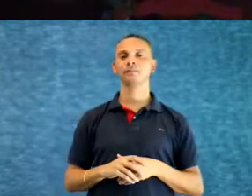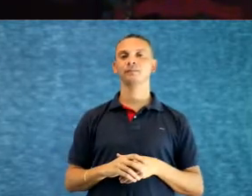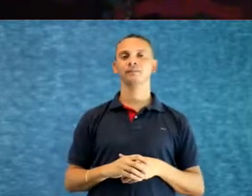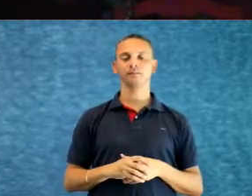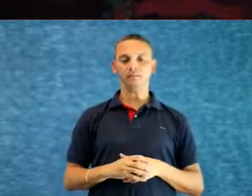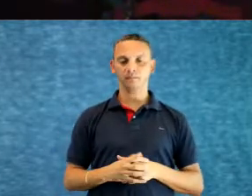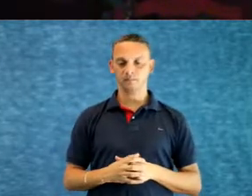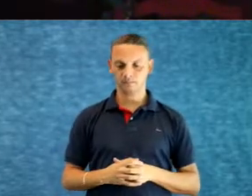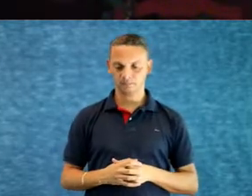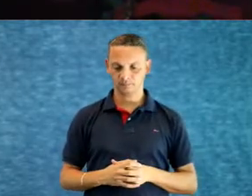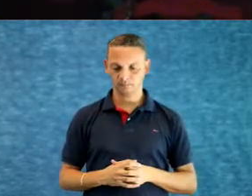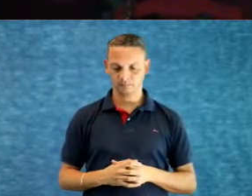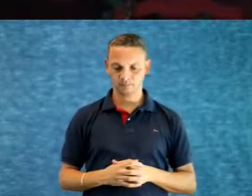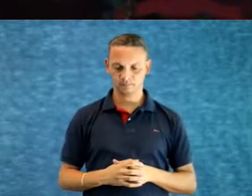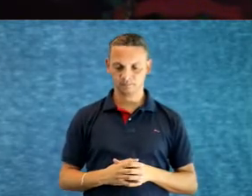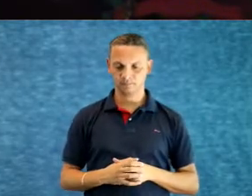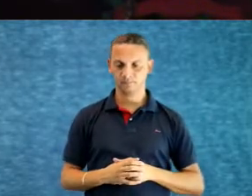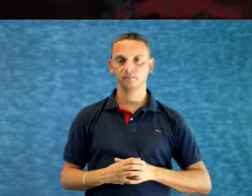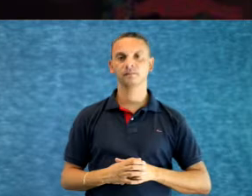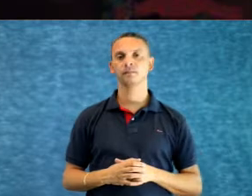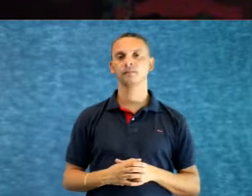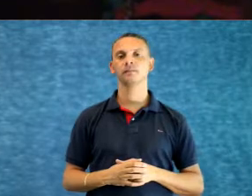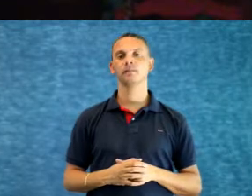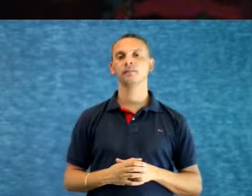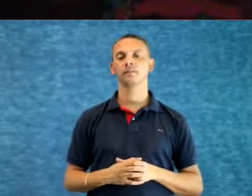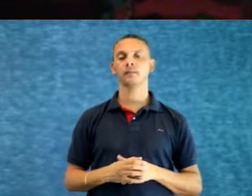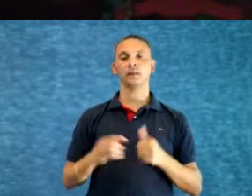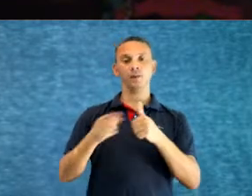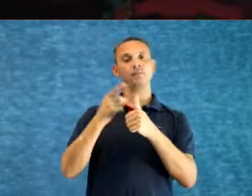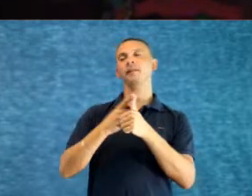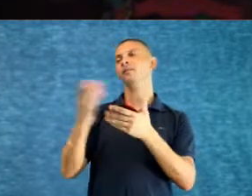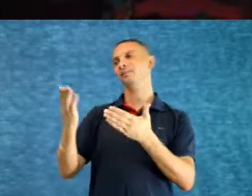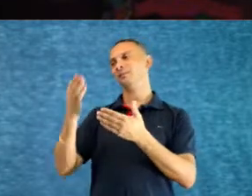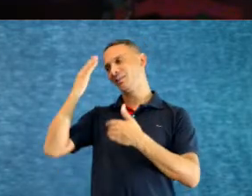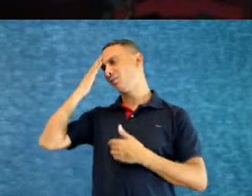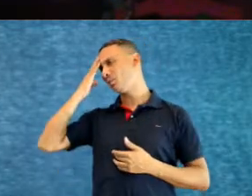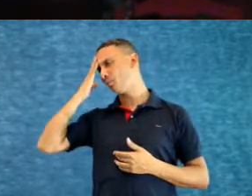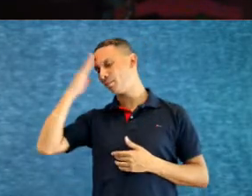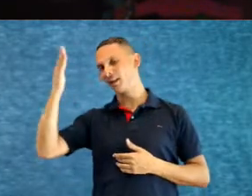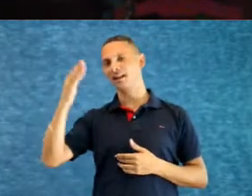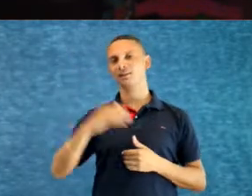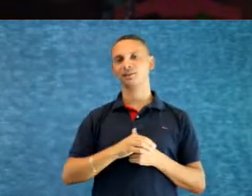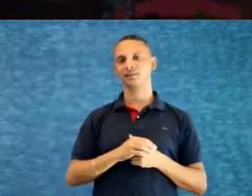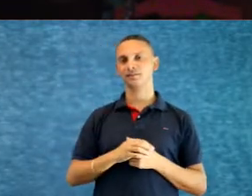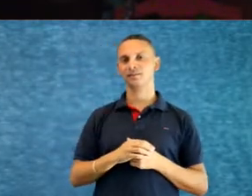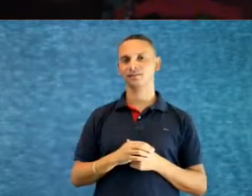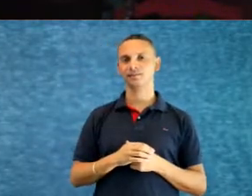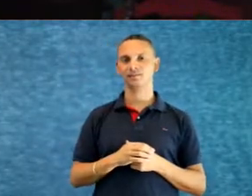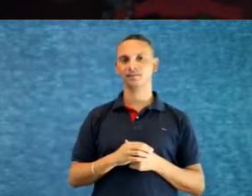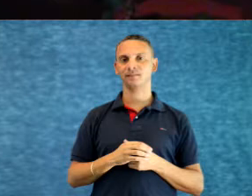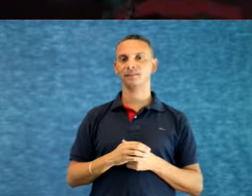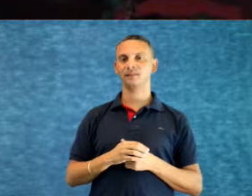teve contato nesses países, né, onde ela esteve, onde ela morou, e se a senhora tem alguma informação